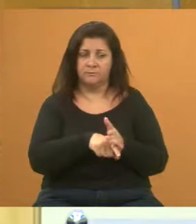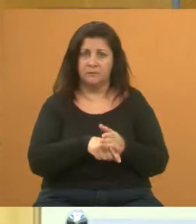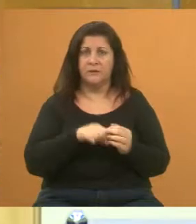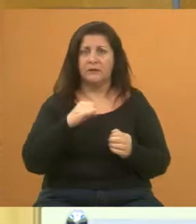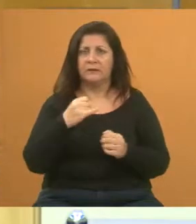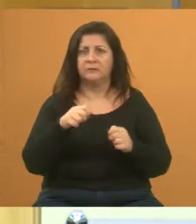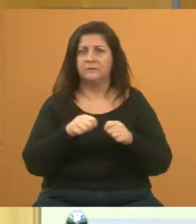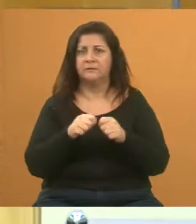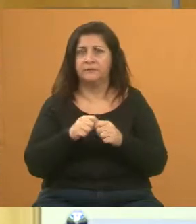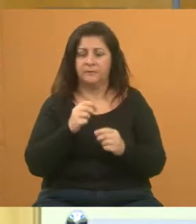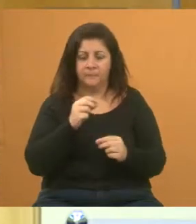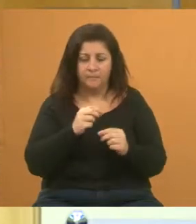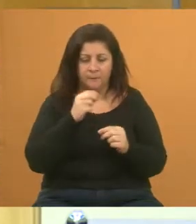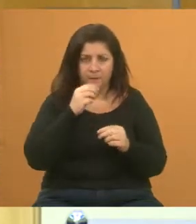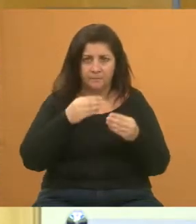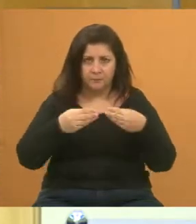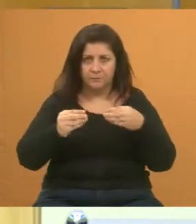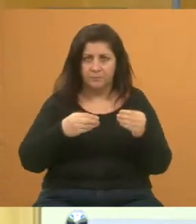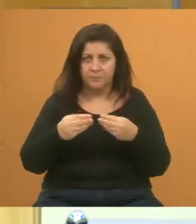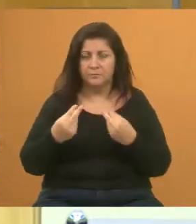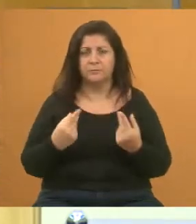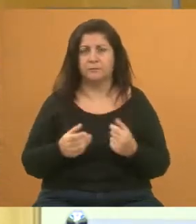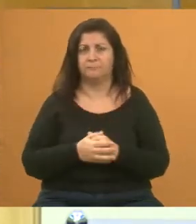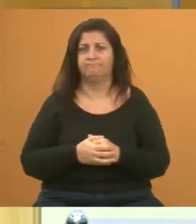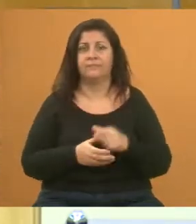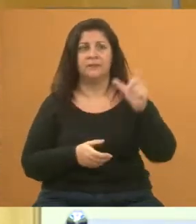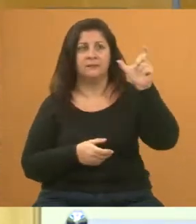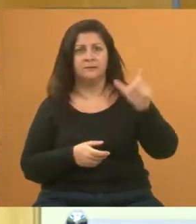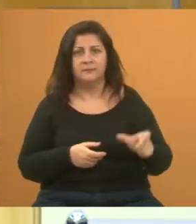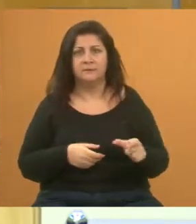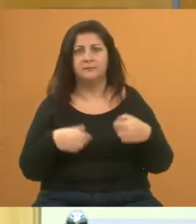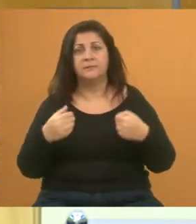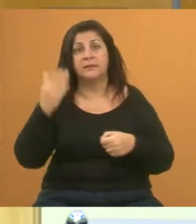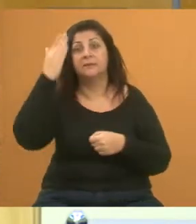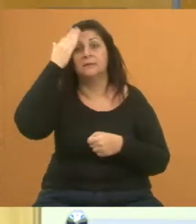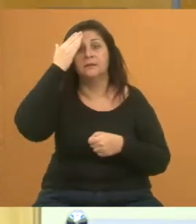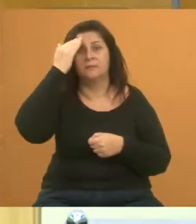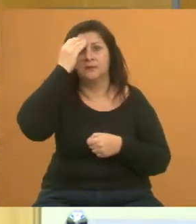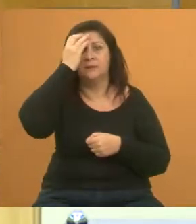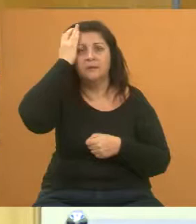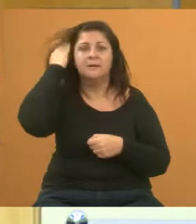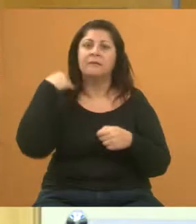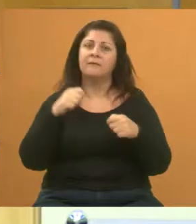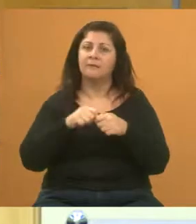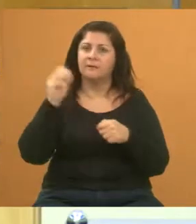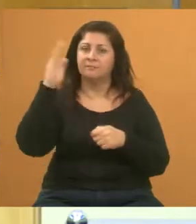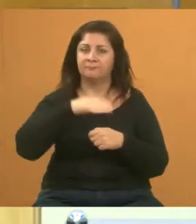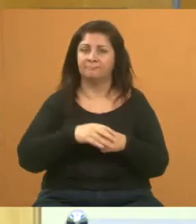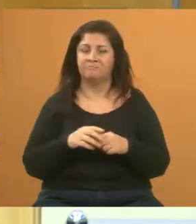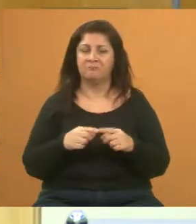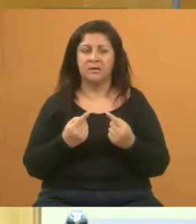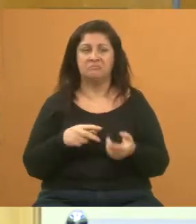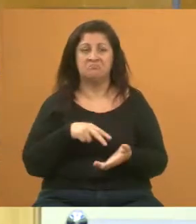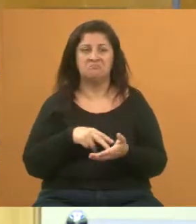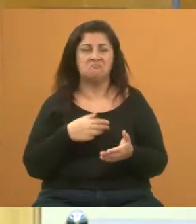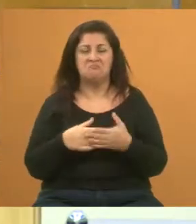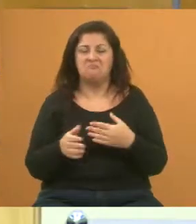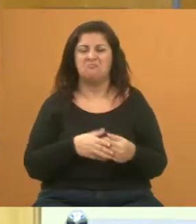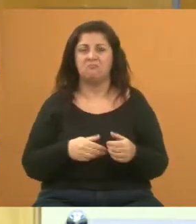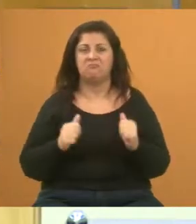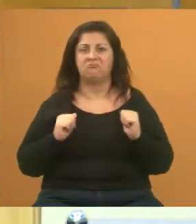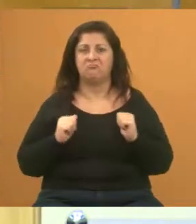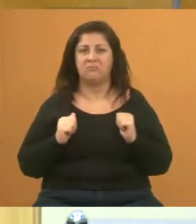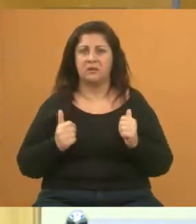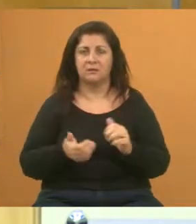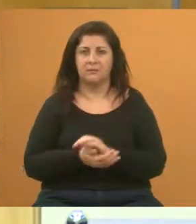canudinhos plásticos, vai ser provado que o ser humano ele tem consciência do malefício, só que ele não toma atitude,